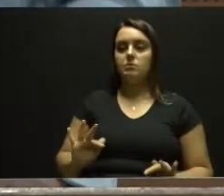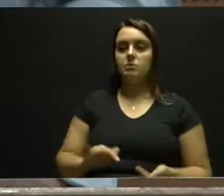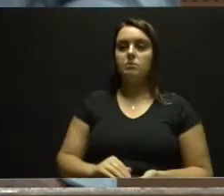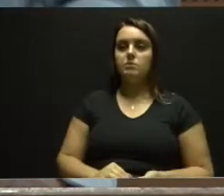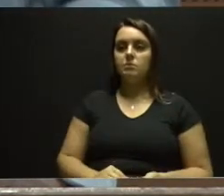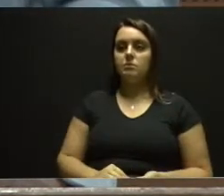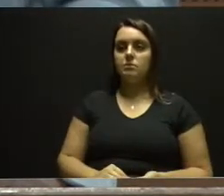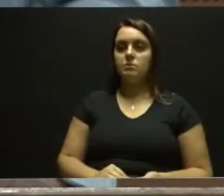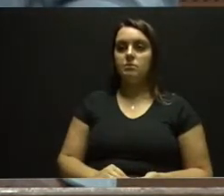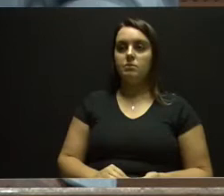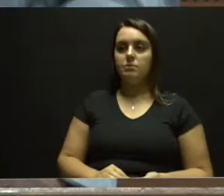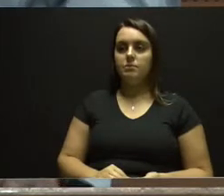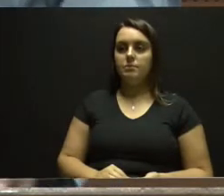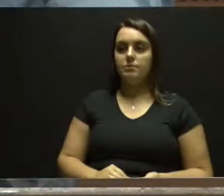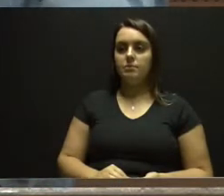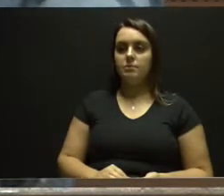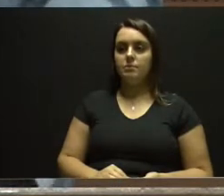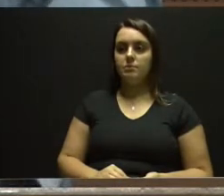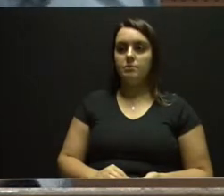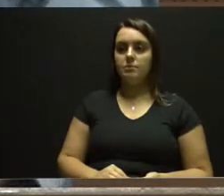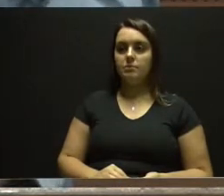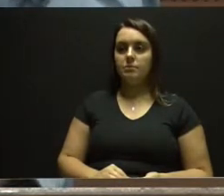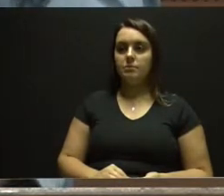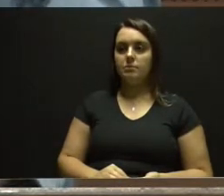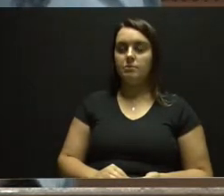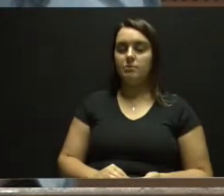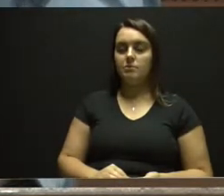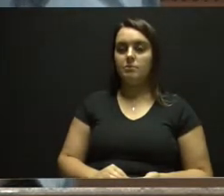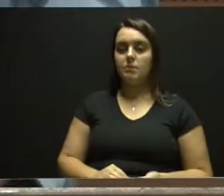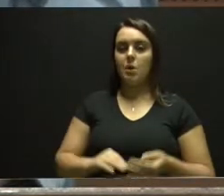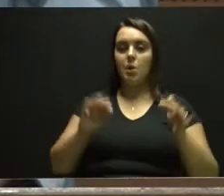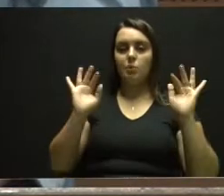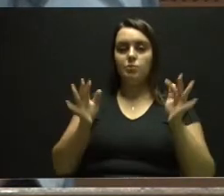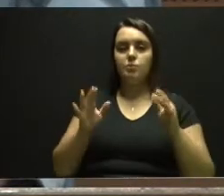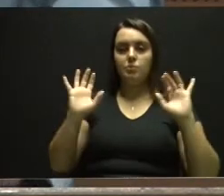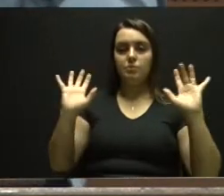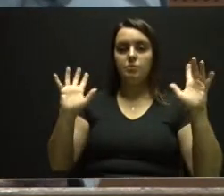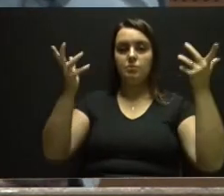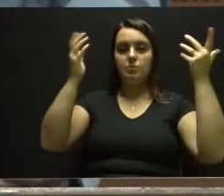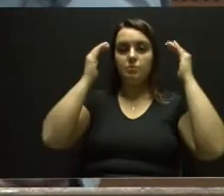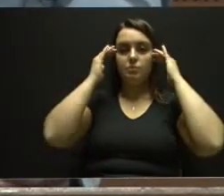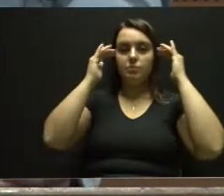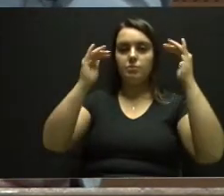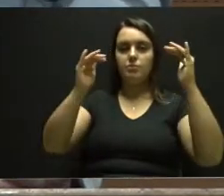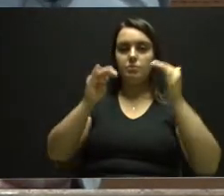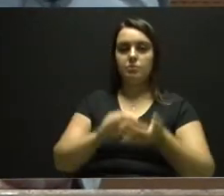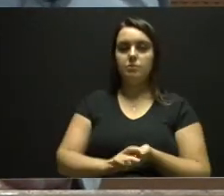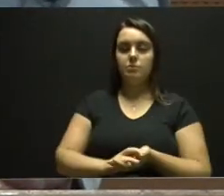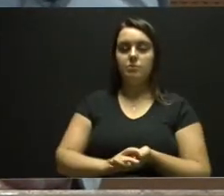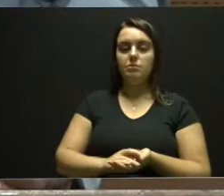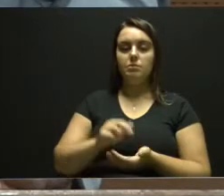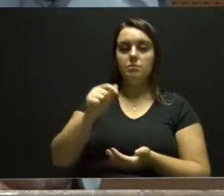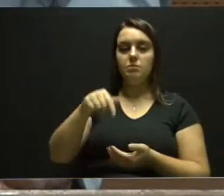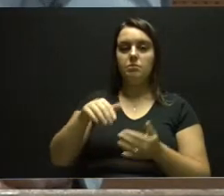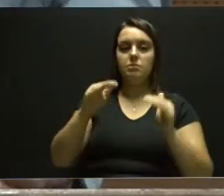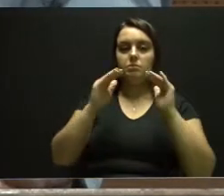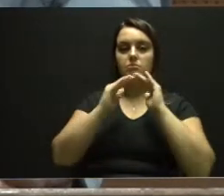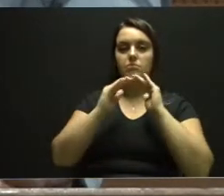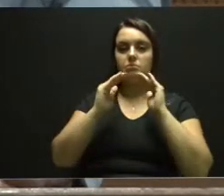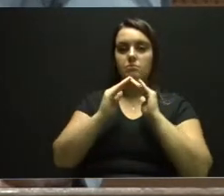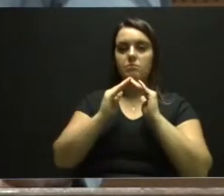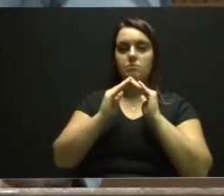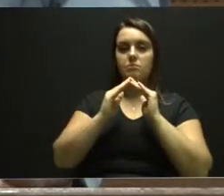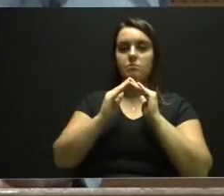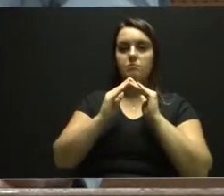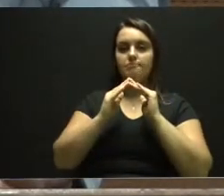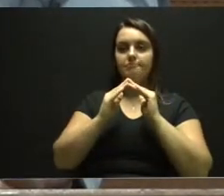por haver esse ato solene aqui nesta casa porque